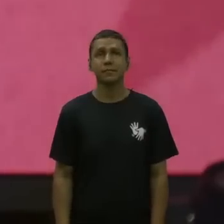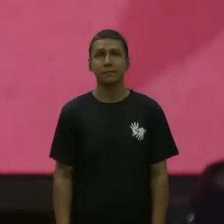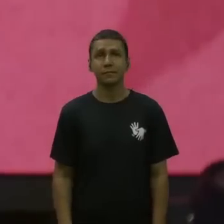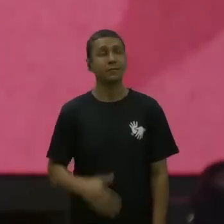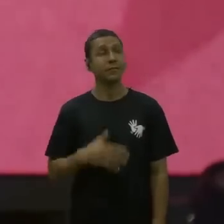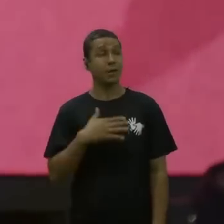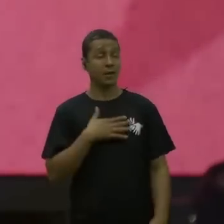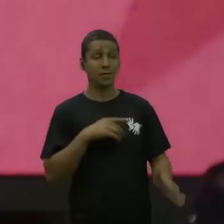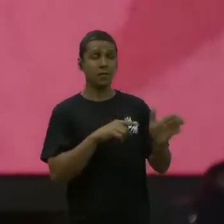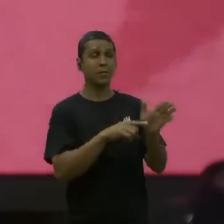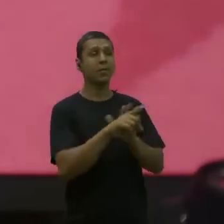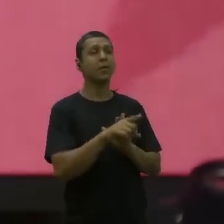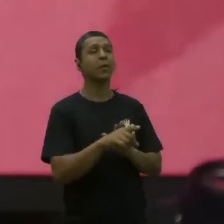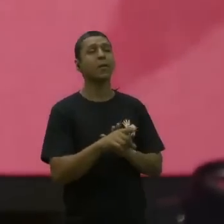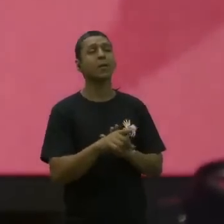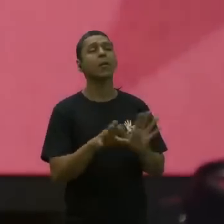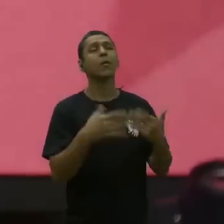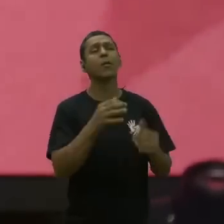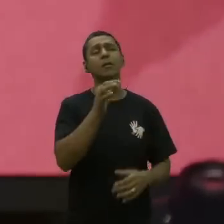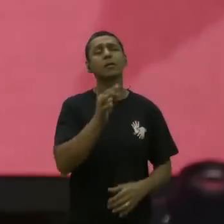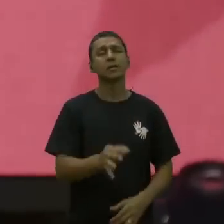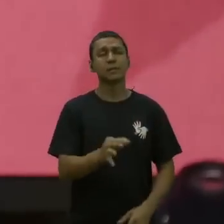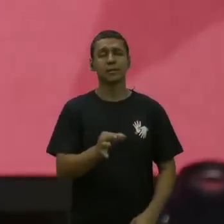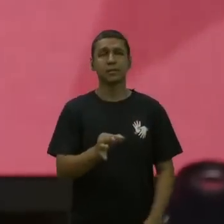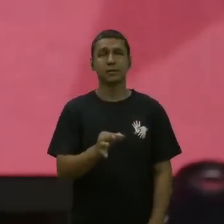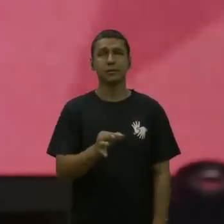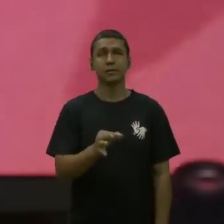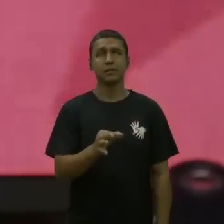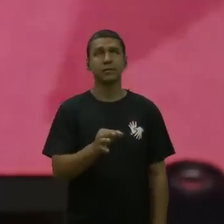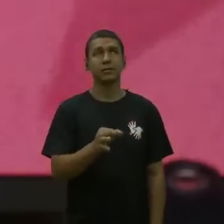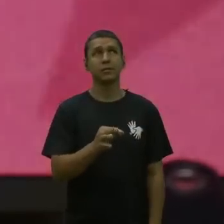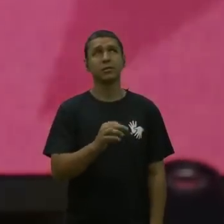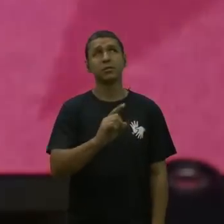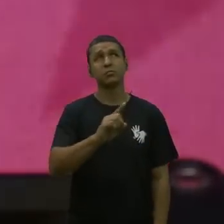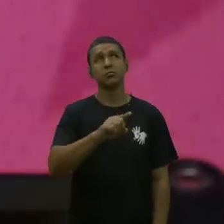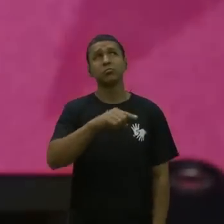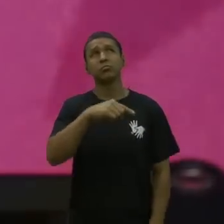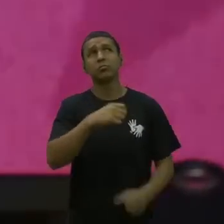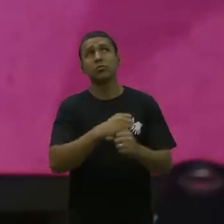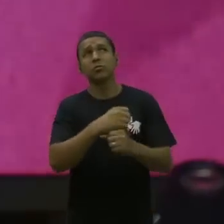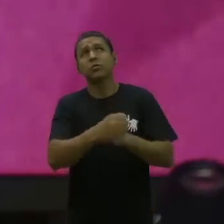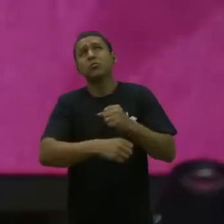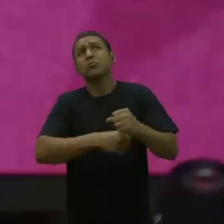E a minha pergunta é: qual é a garantia de que os próximos 10 anos